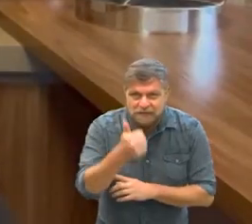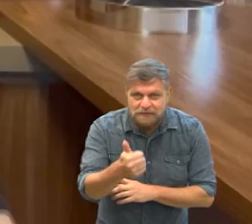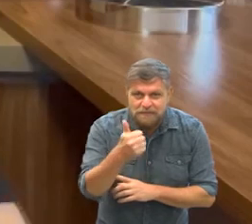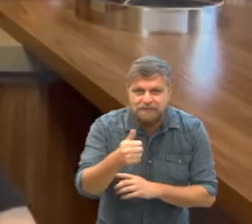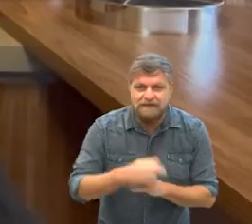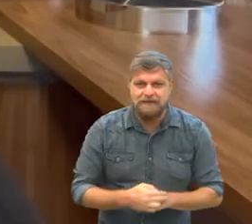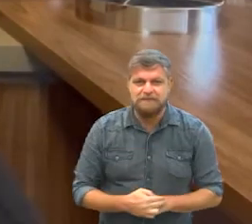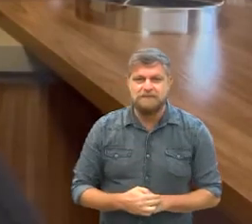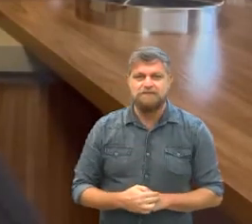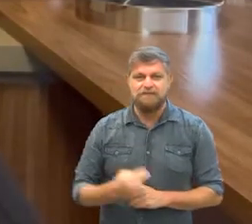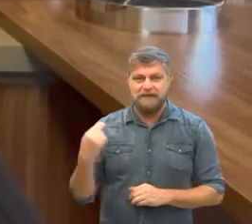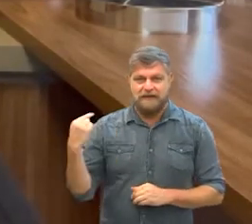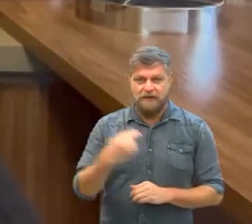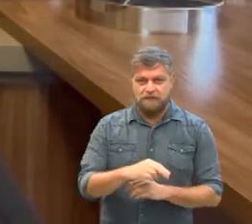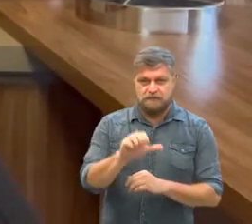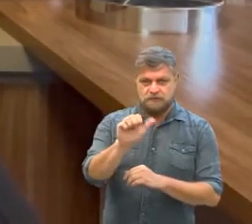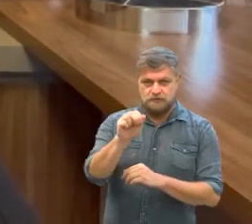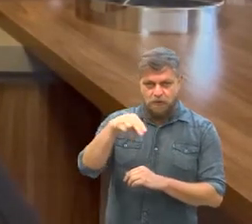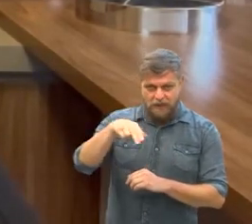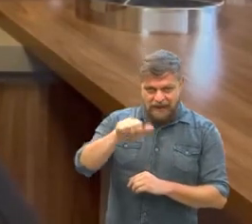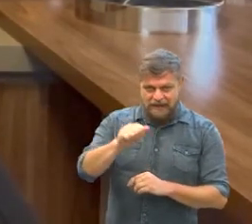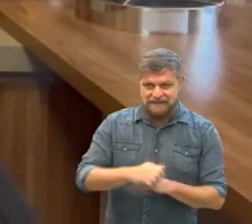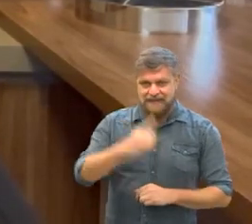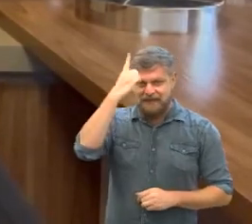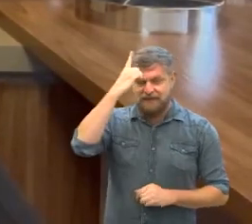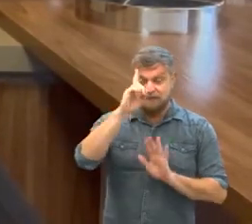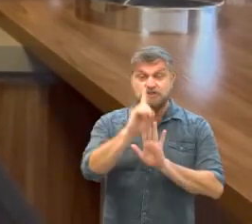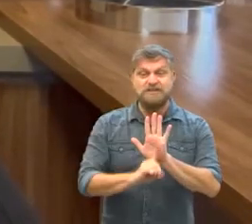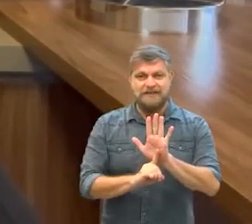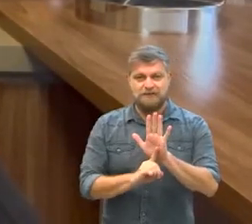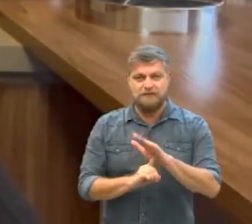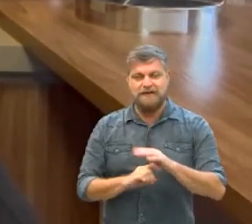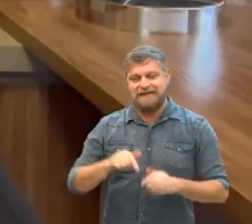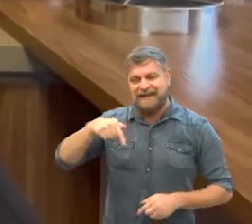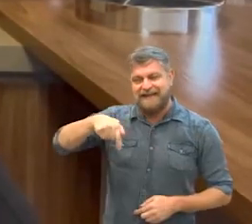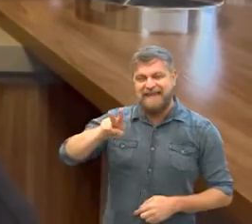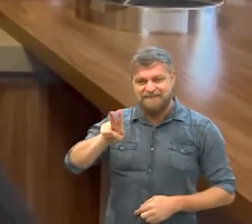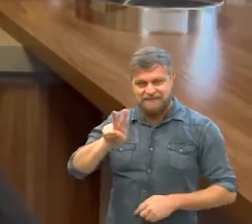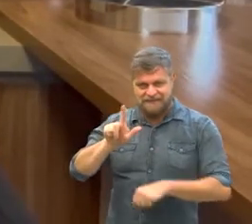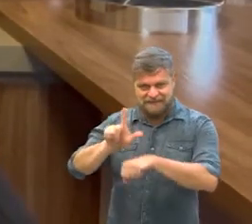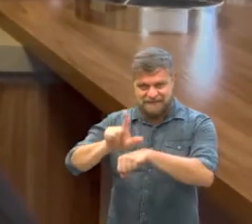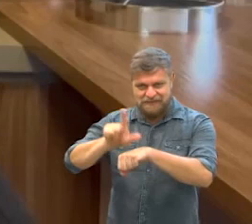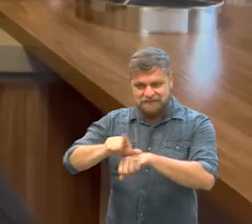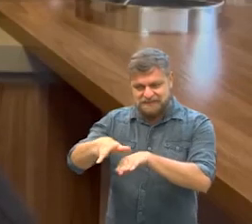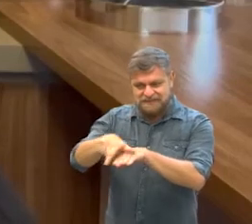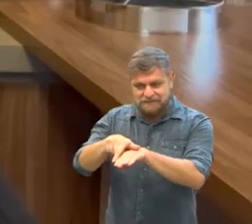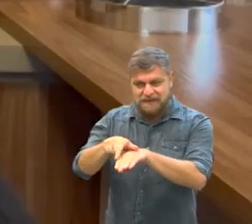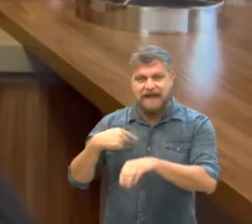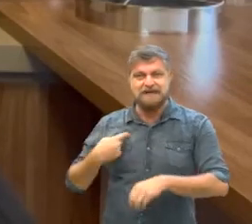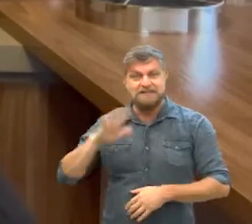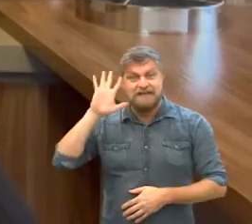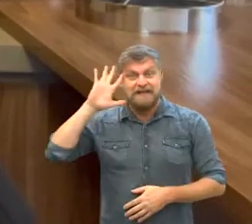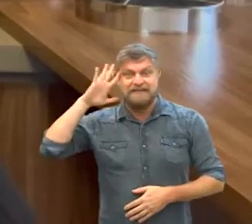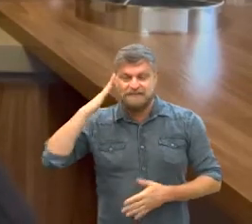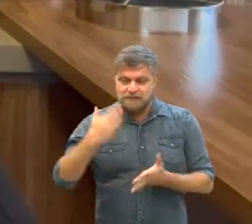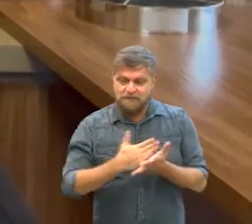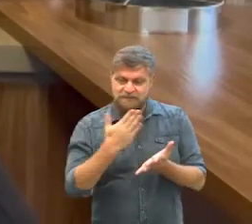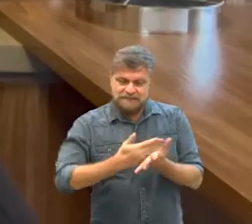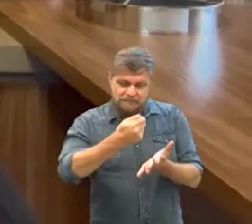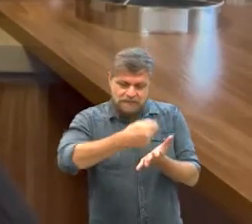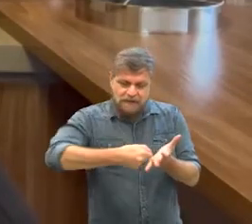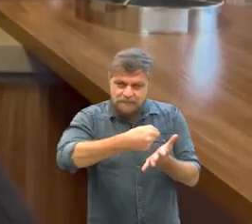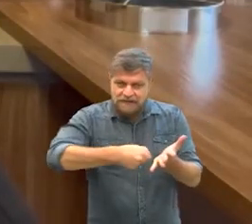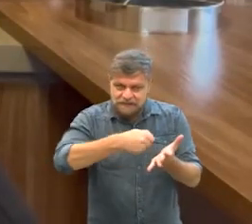Olá, tudo bem? Meu nome é Ana Carla Marçal, sou diretora comercial da Quinta Valentina. Por que a Quinta decidiu fazer a cartilha?